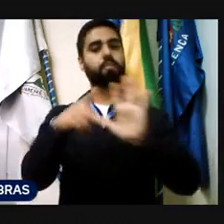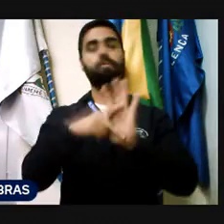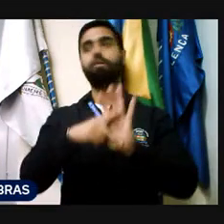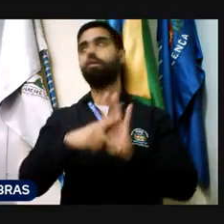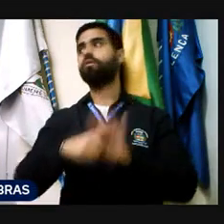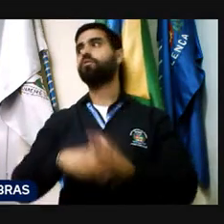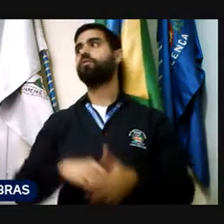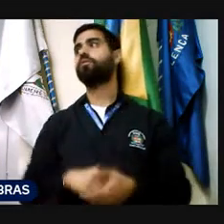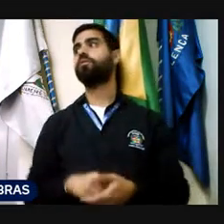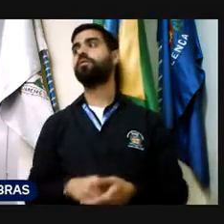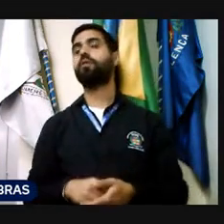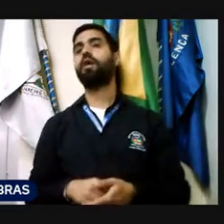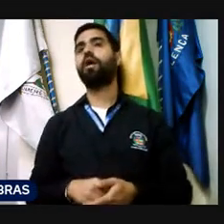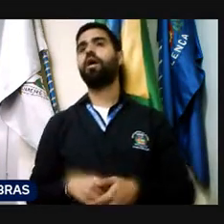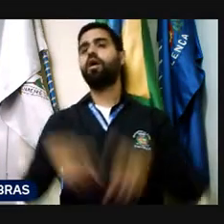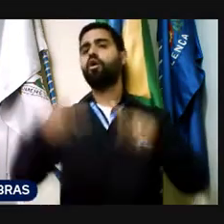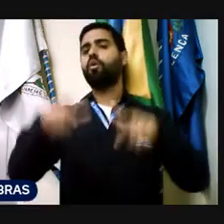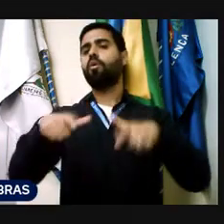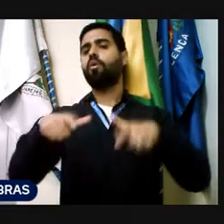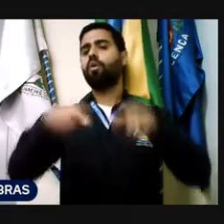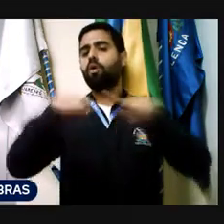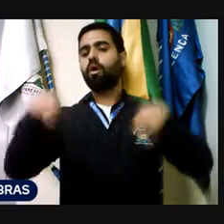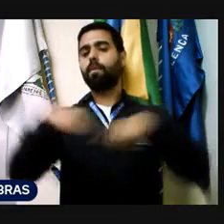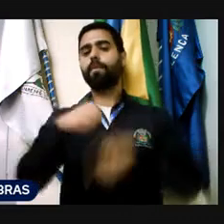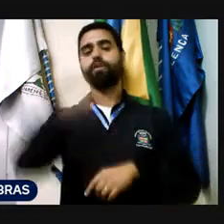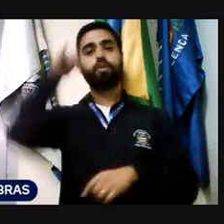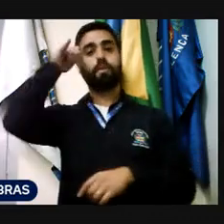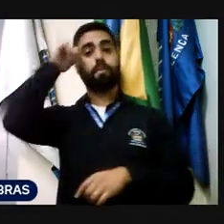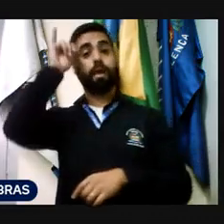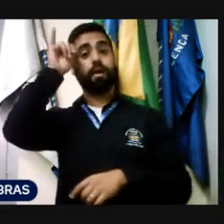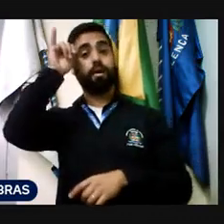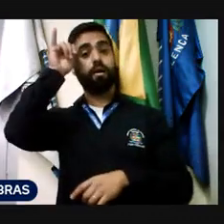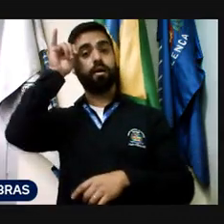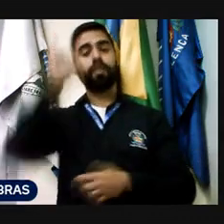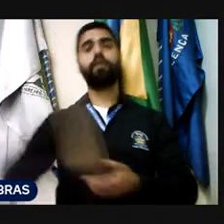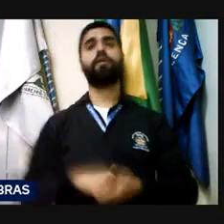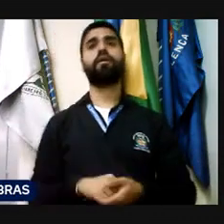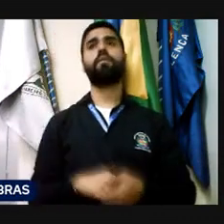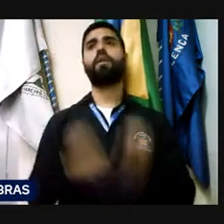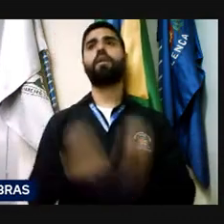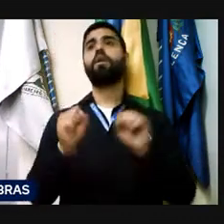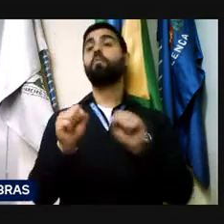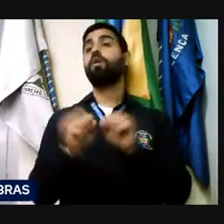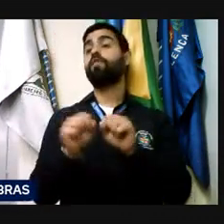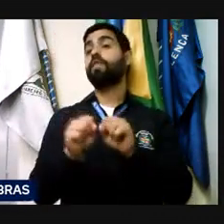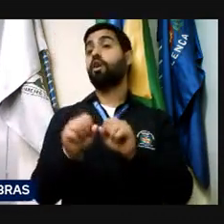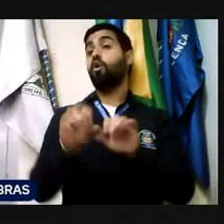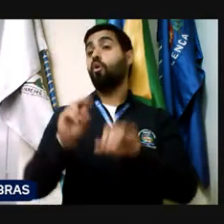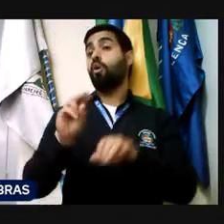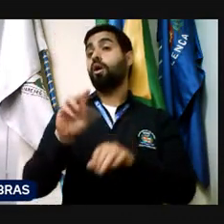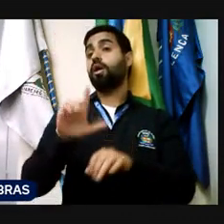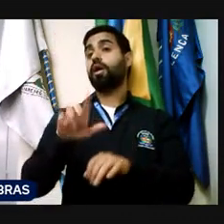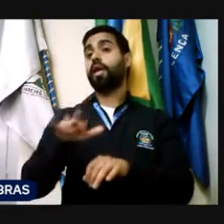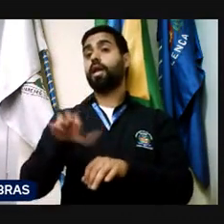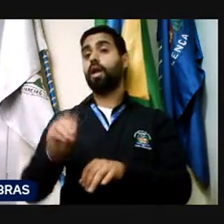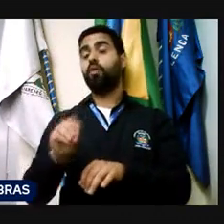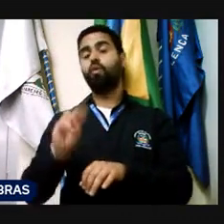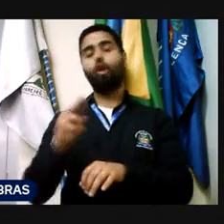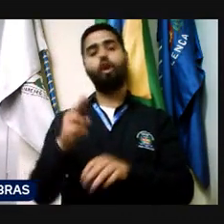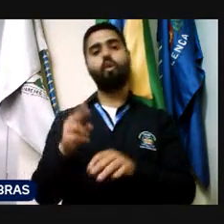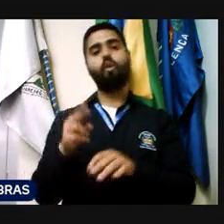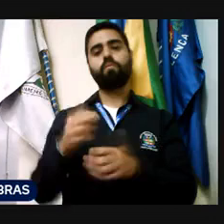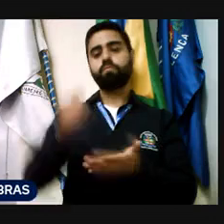para o pátio público de Barra do Piraí, e para que ele seja ou leiloado ou amassado e vendido para Ferro